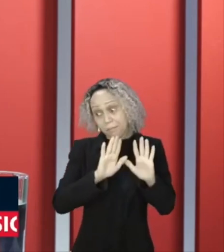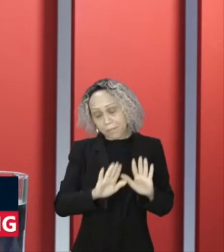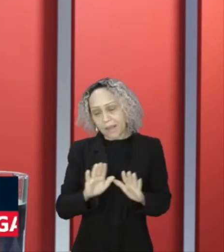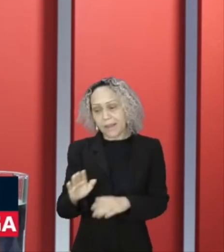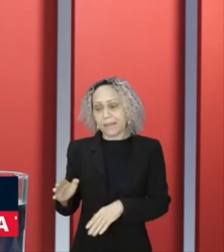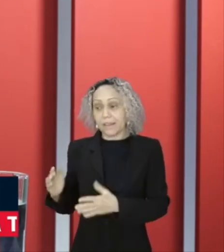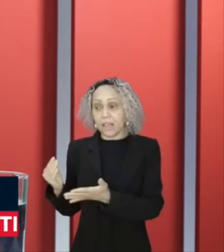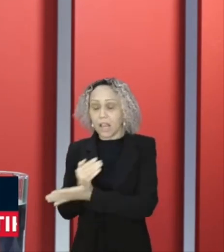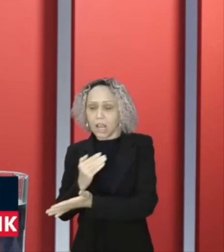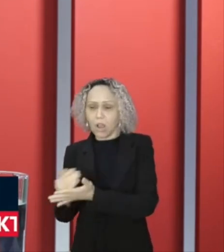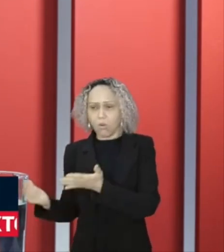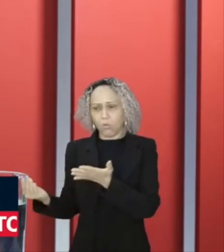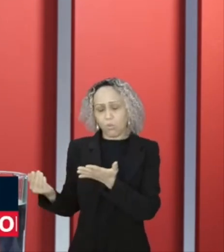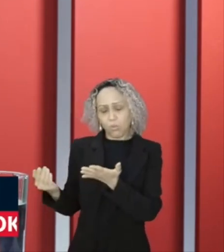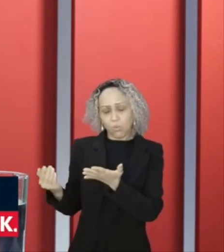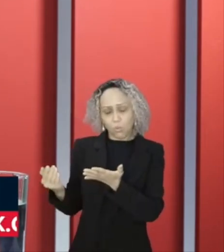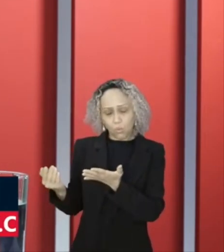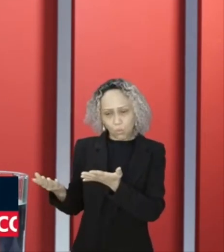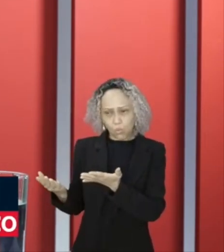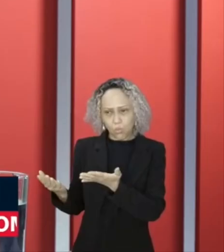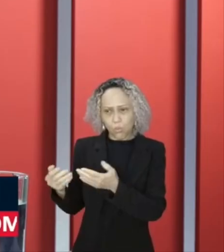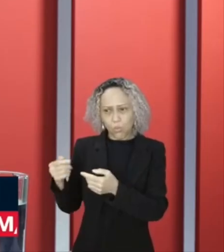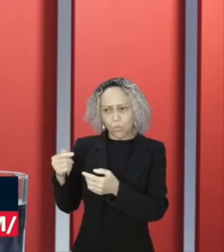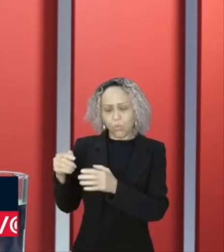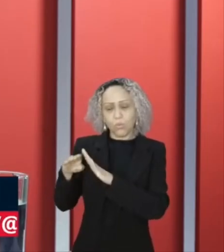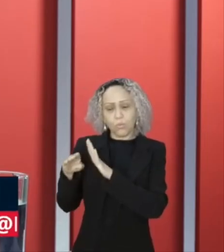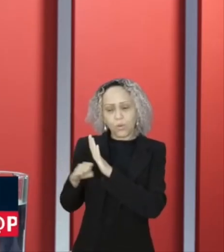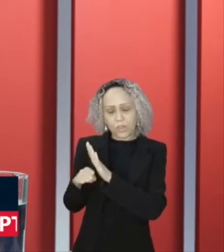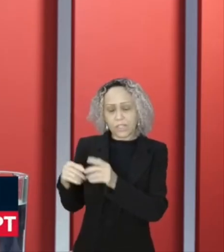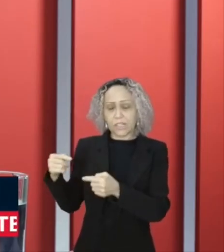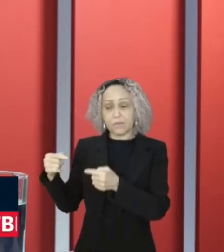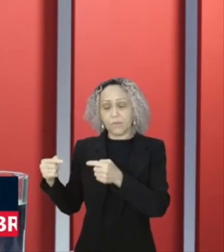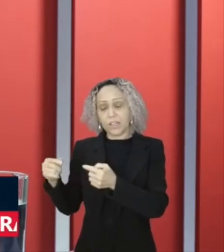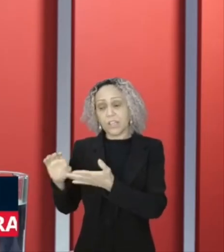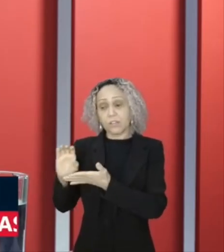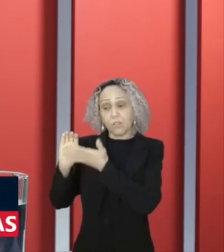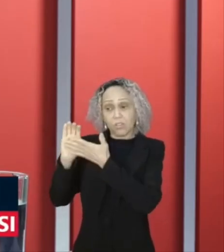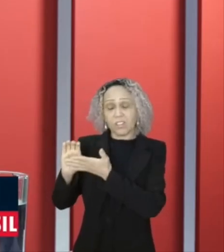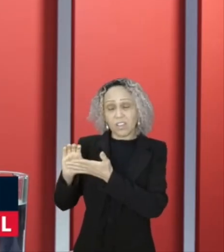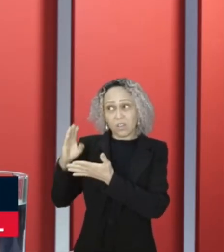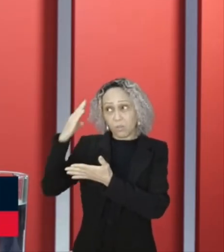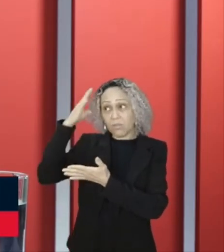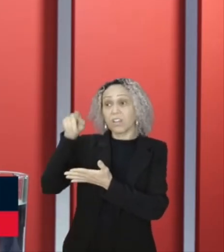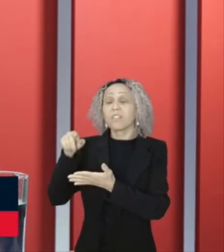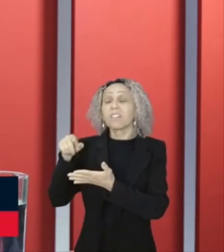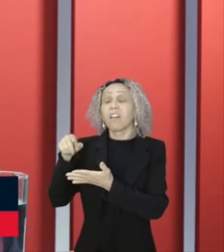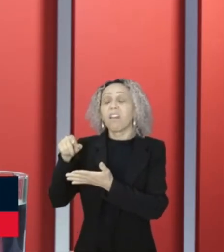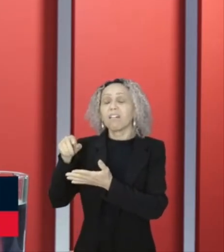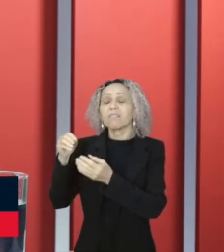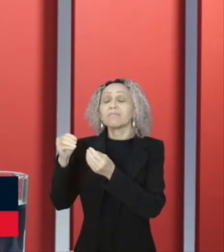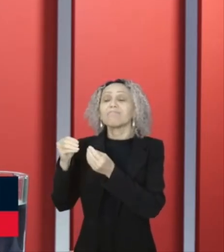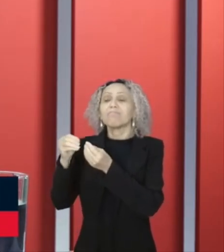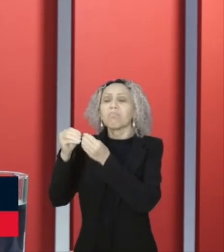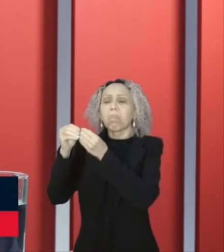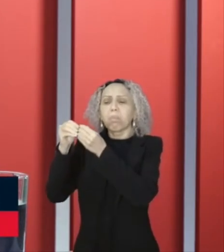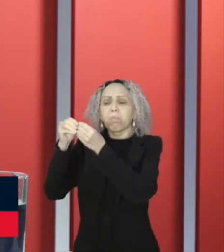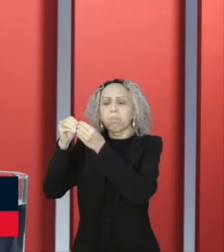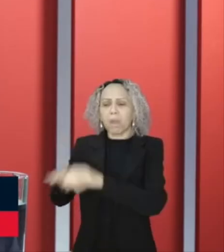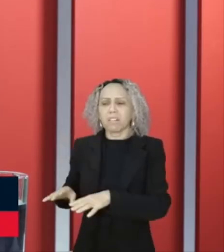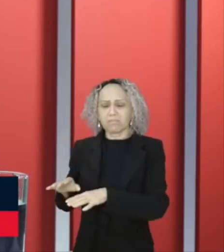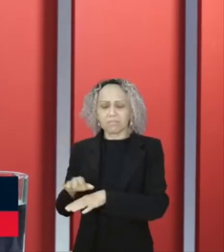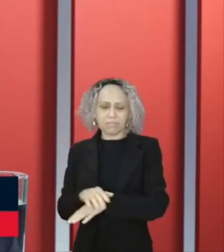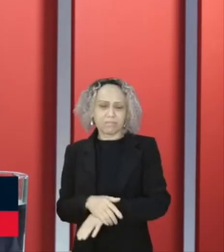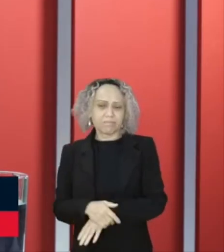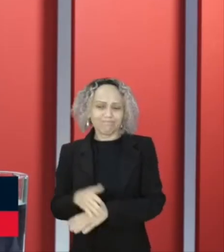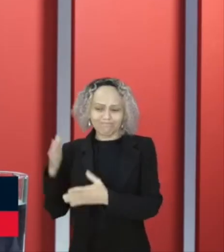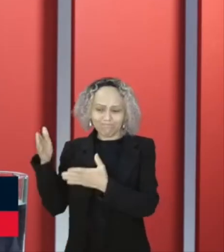nacionais organizados. E o presidente abriu o Fórum Interconselhos para mostrar e sinalizar a valorização que ele dá